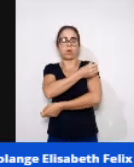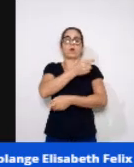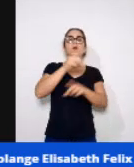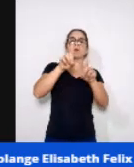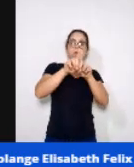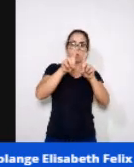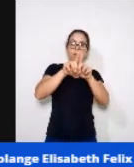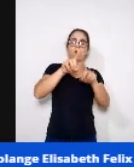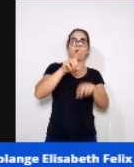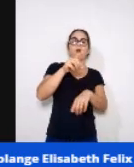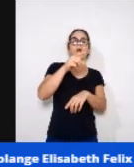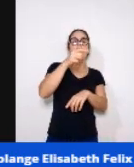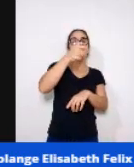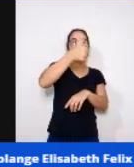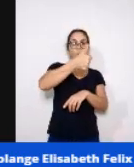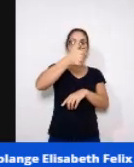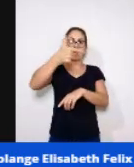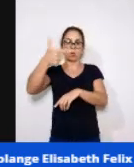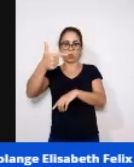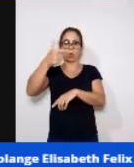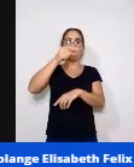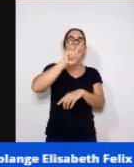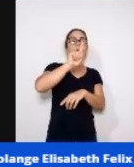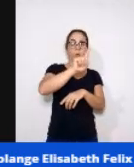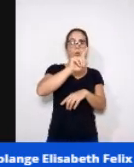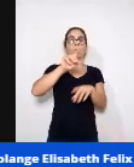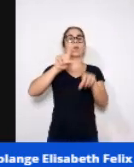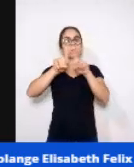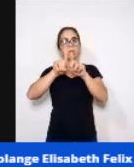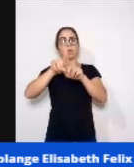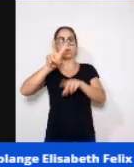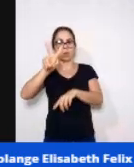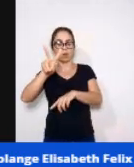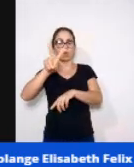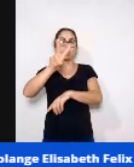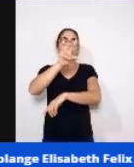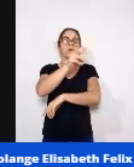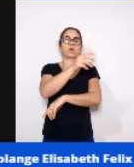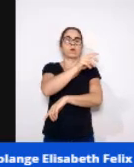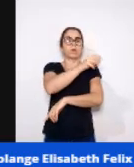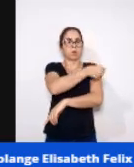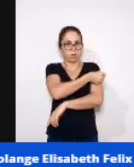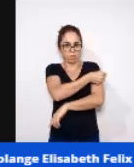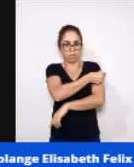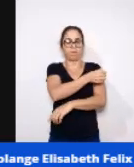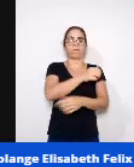do 8º ano. Próximo slide, por gentileza.